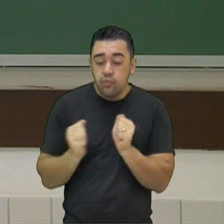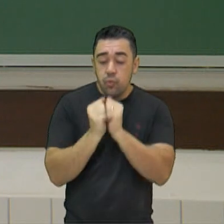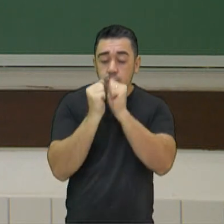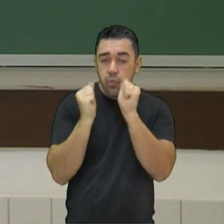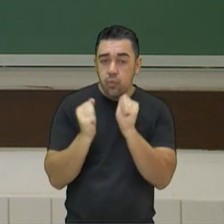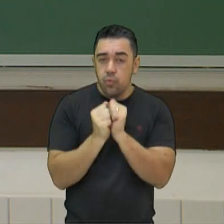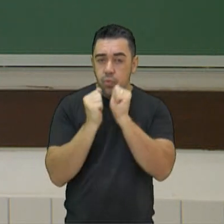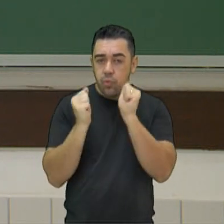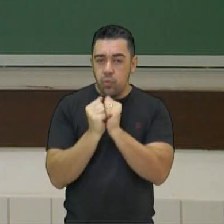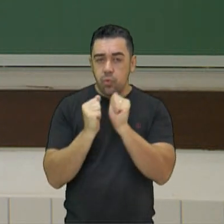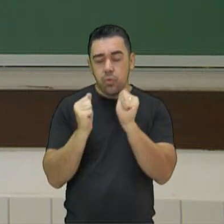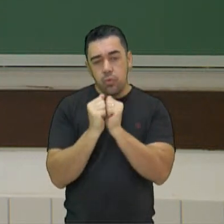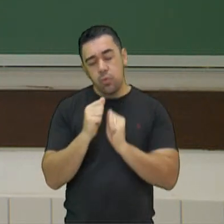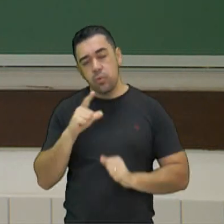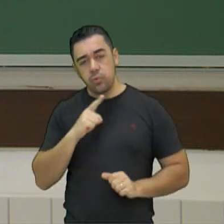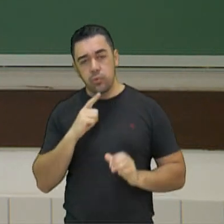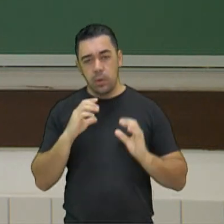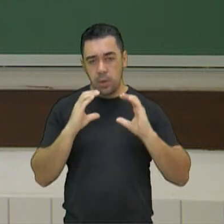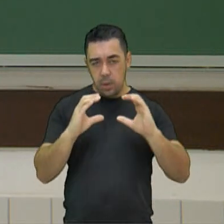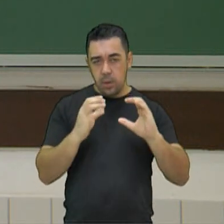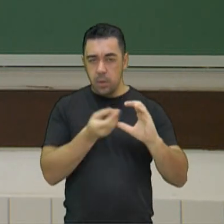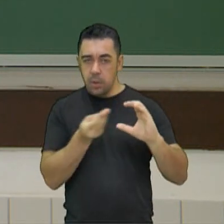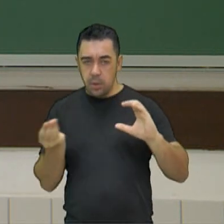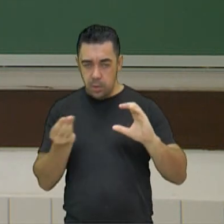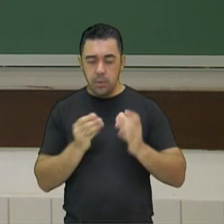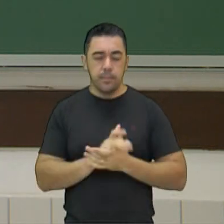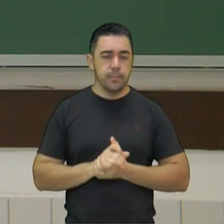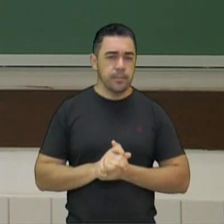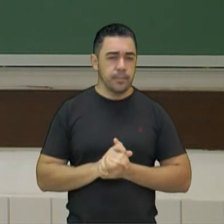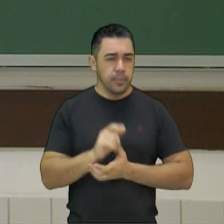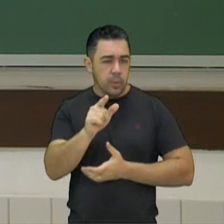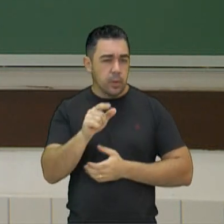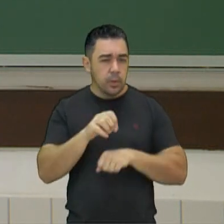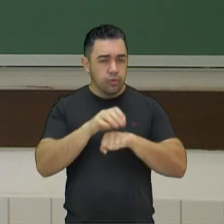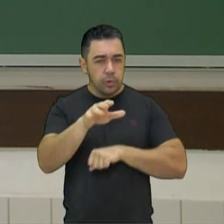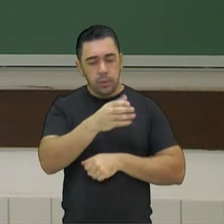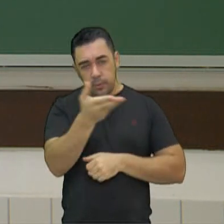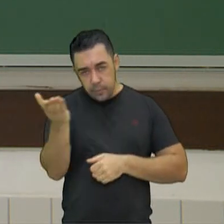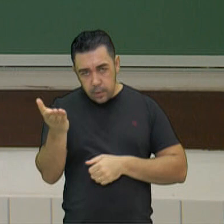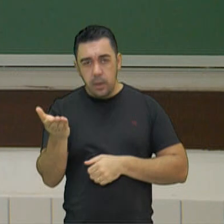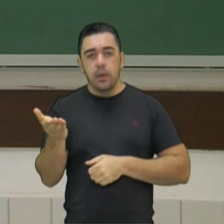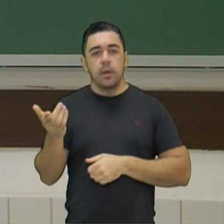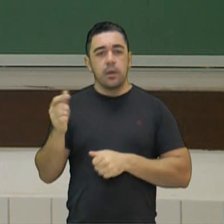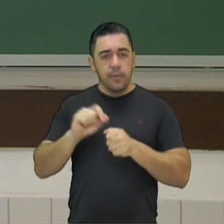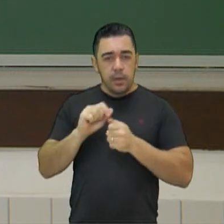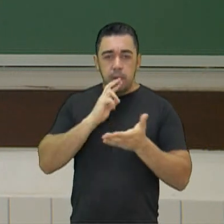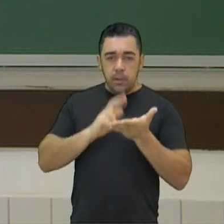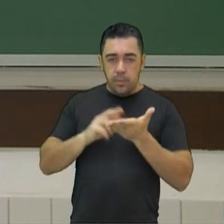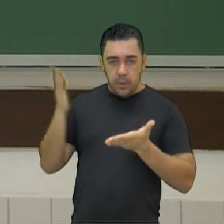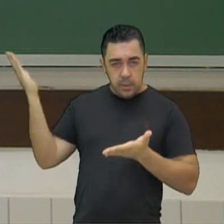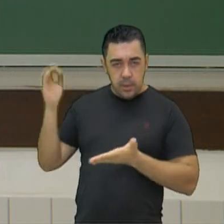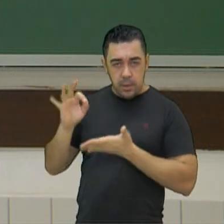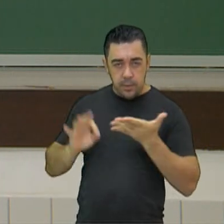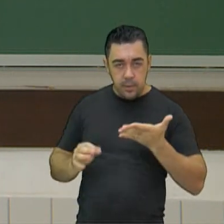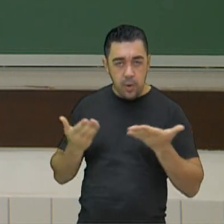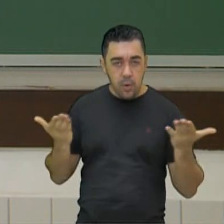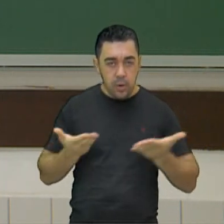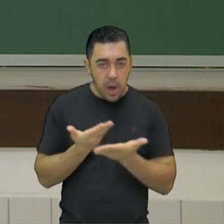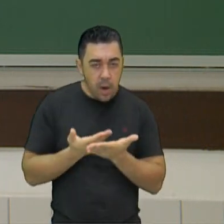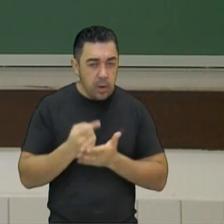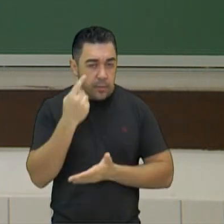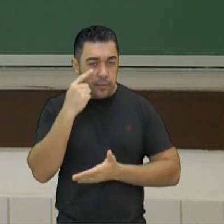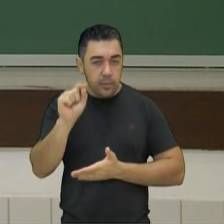na frente da unidade imaginária, ok? Então fica para vocês aqui a resolução desse exercício. Nós vimos na aula de